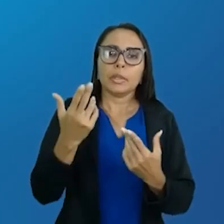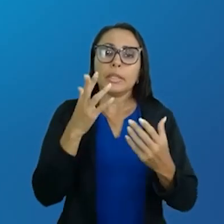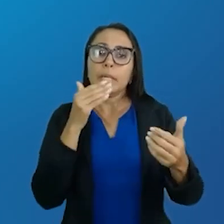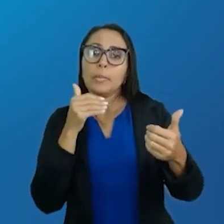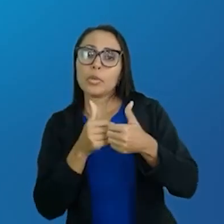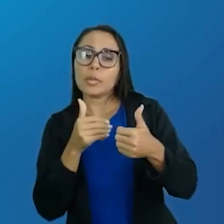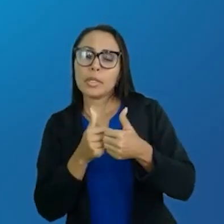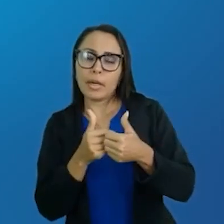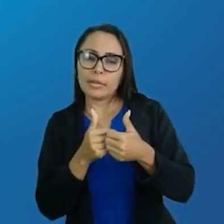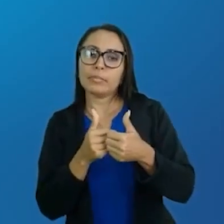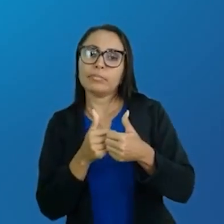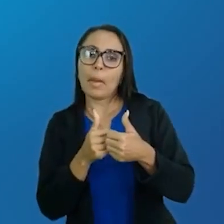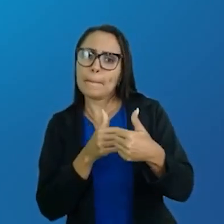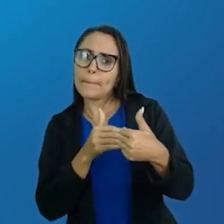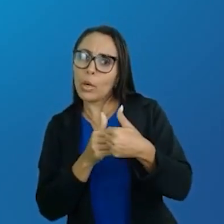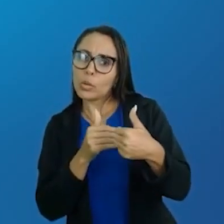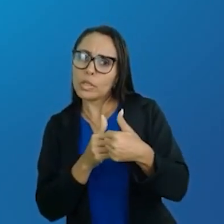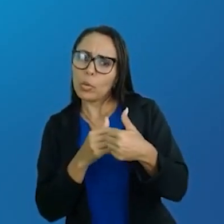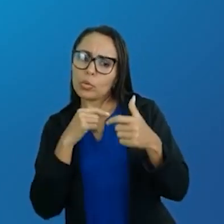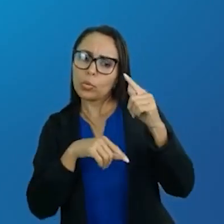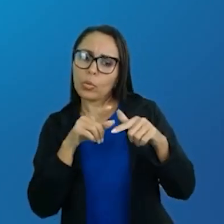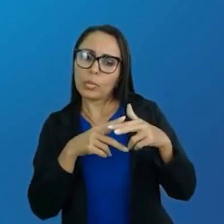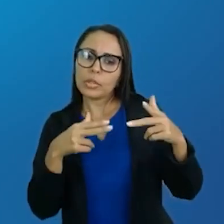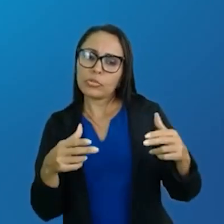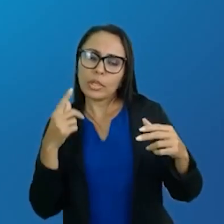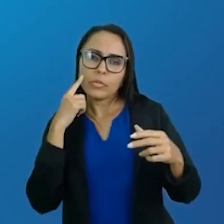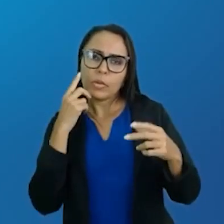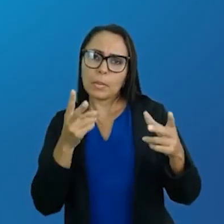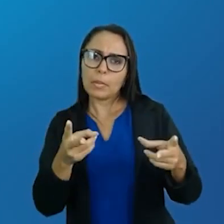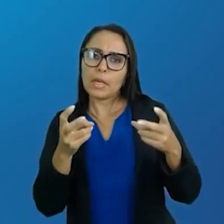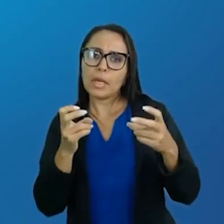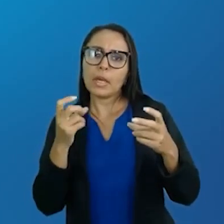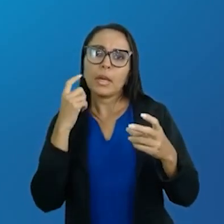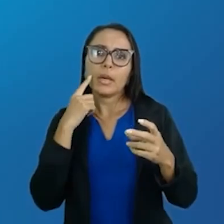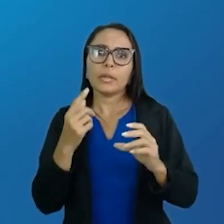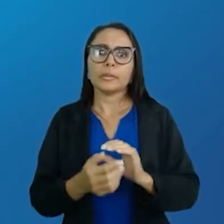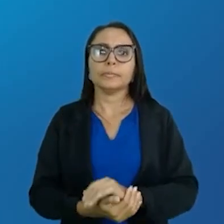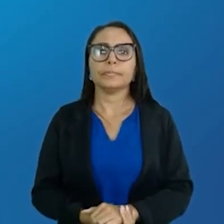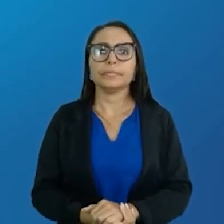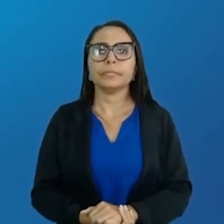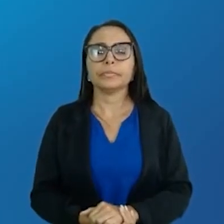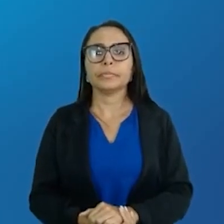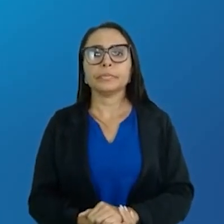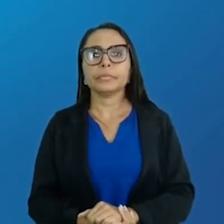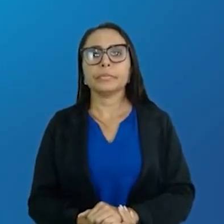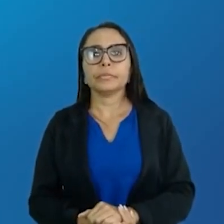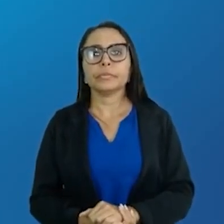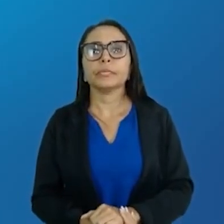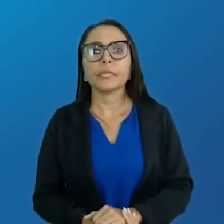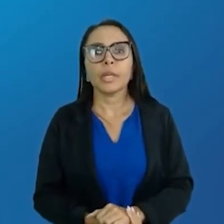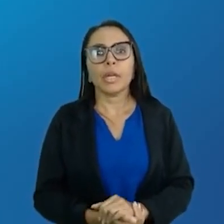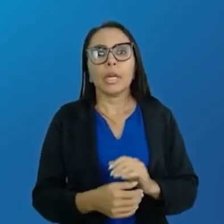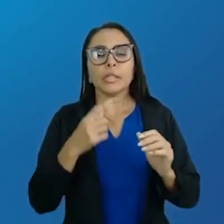uma proximidade e você consegue juntar. No outro exemplo é tipo, aqueles dois botõezinhos pretos dentro do contexto verde,